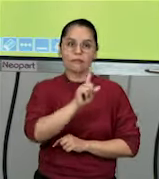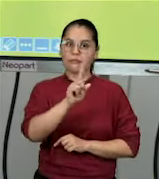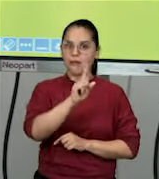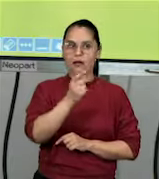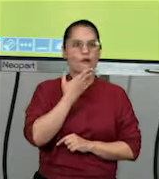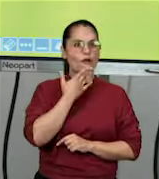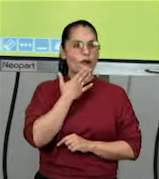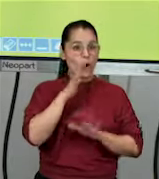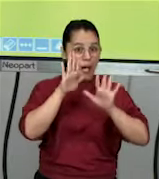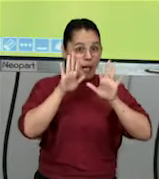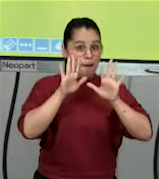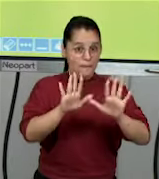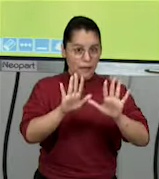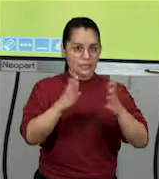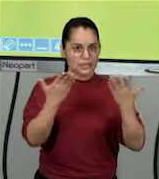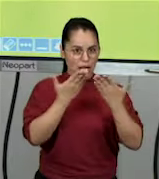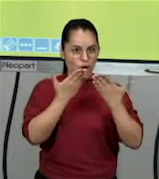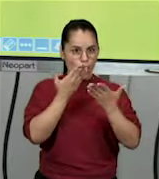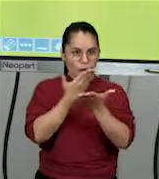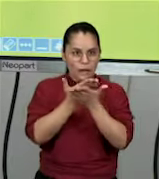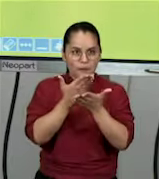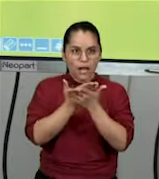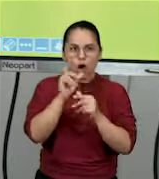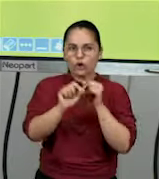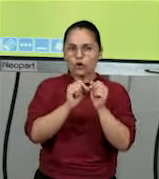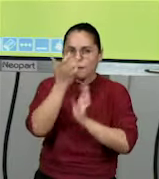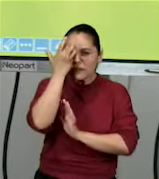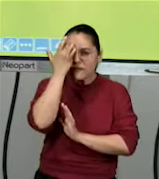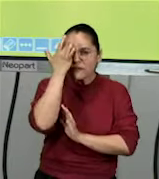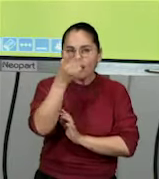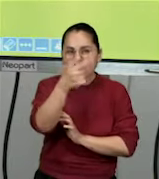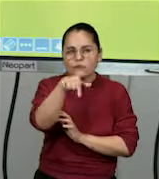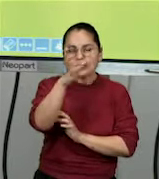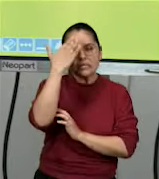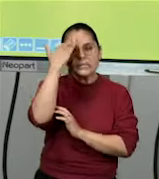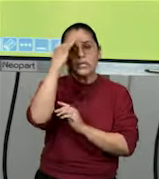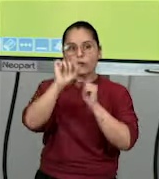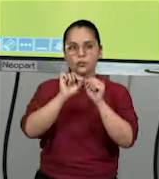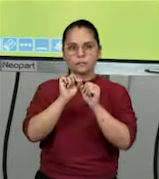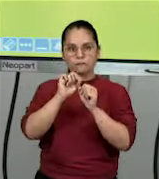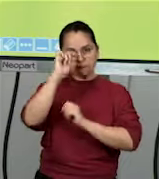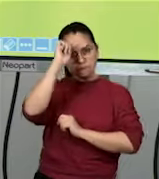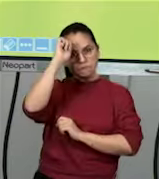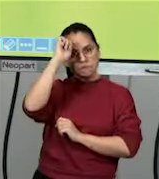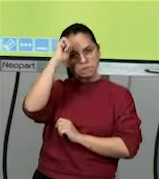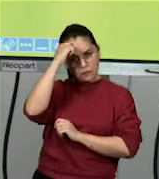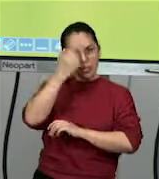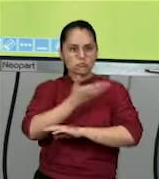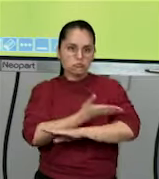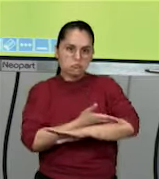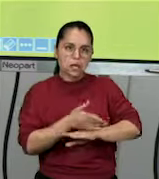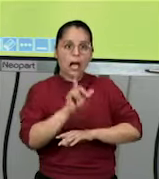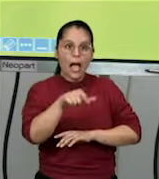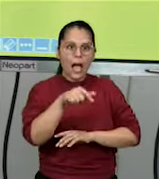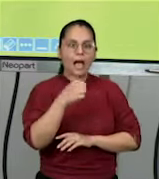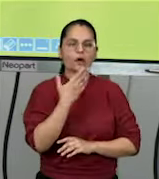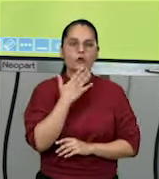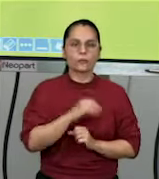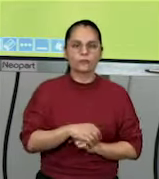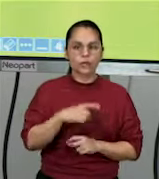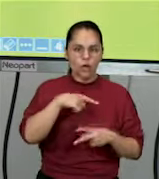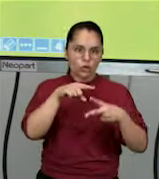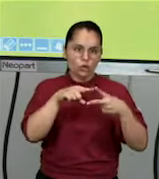para título agora aqui da aula, eu estou, para ficar mais fácil para que vocês entendam, estou dizendo que preto e branco são cores. Então, se eu tenho duas